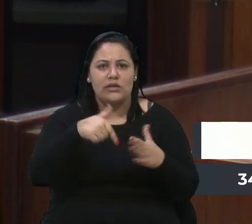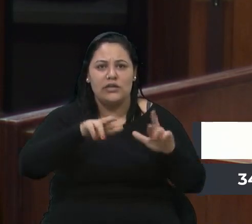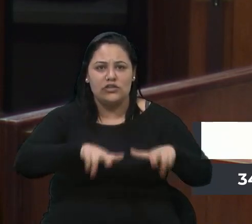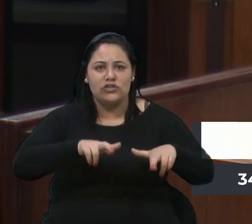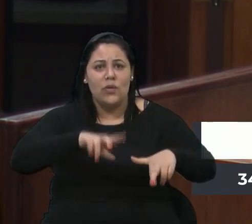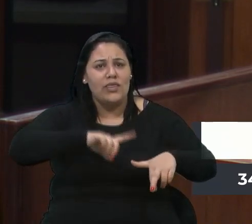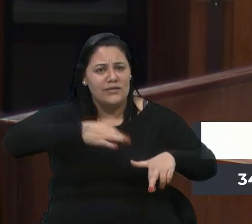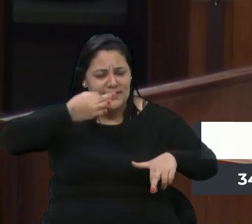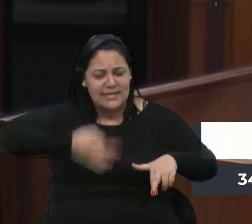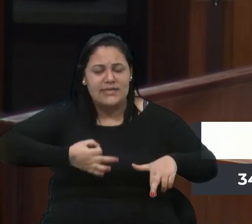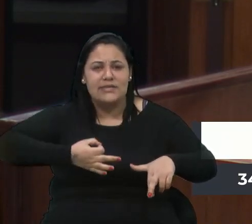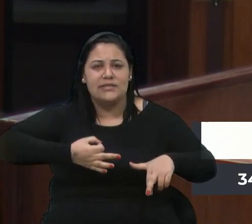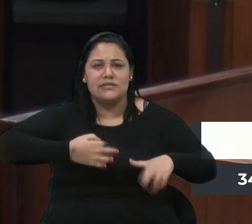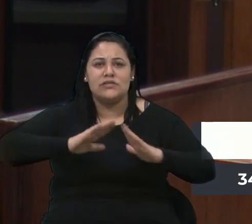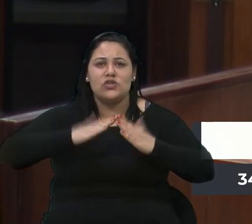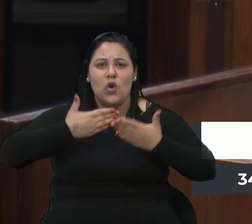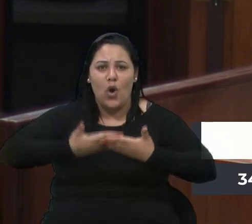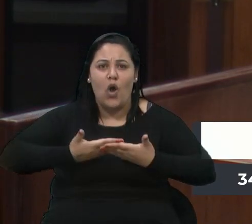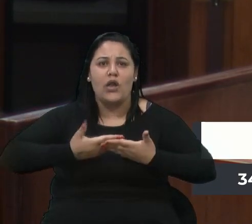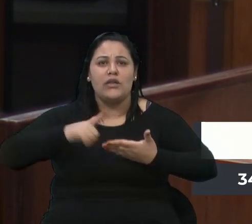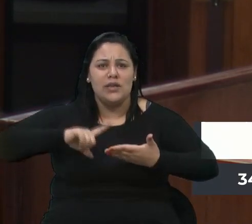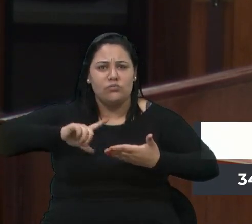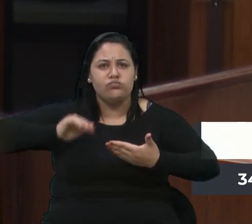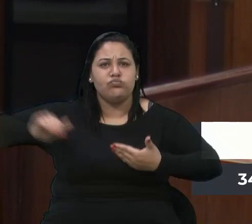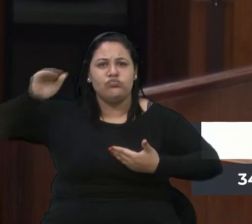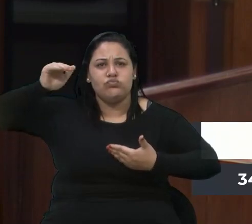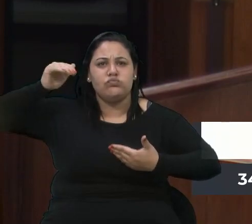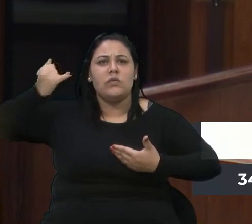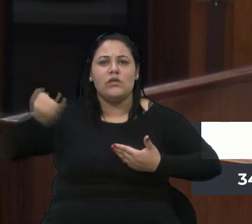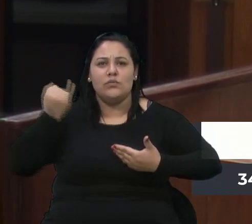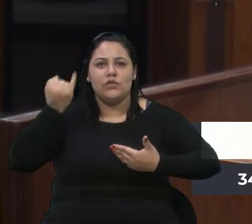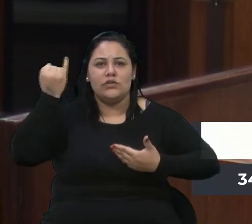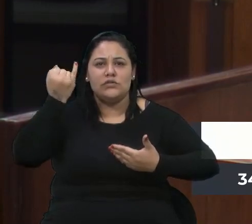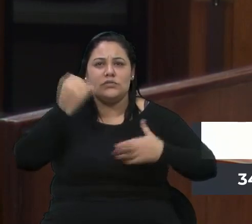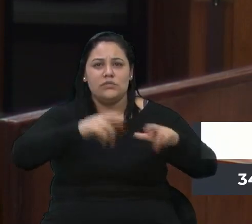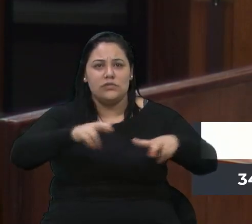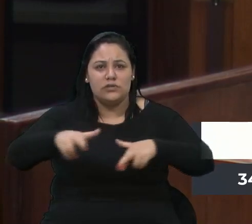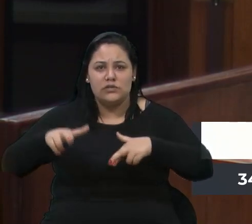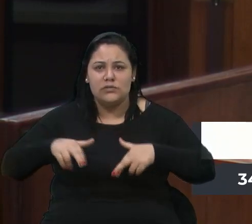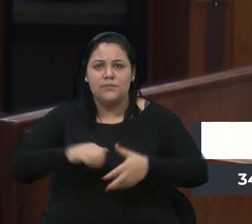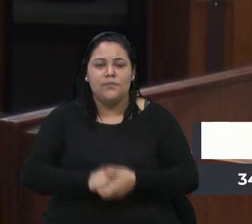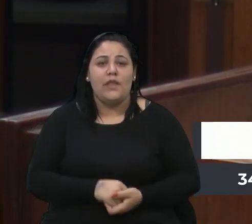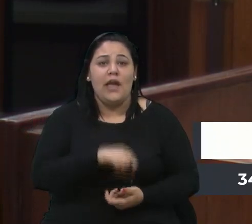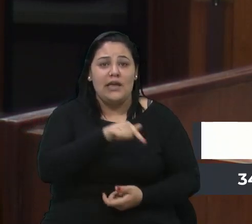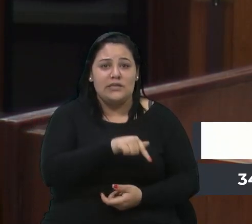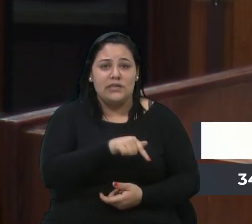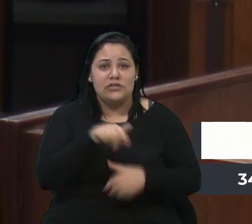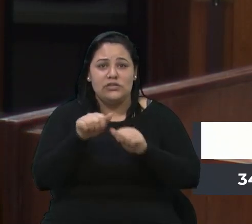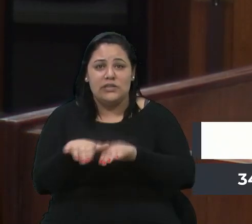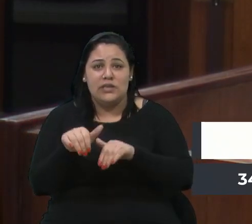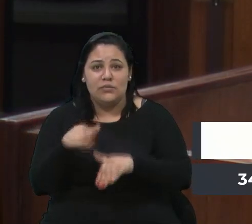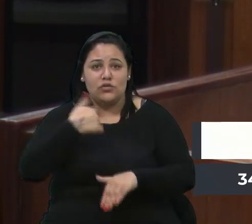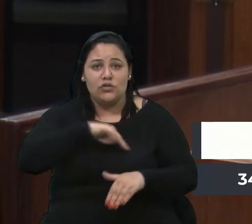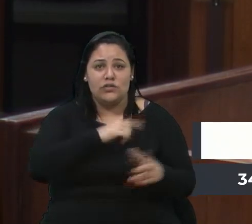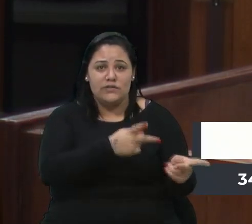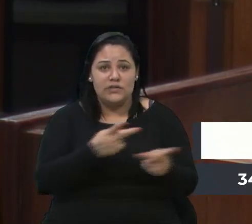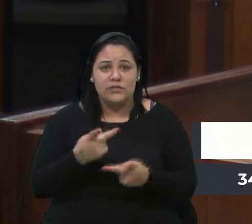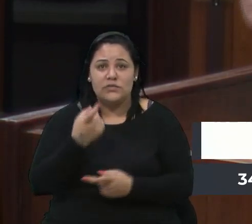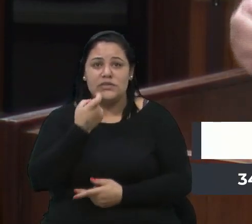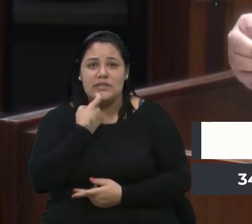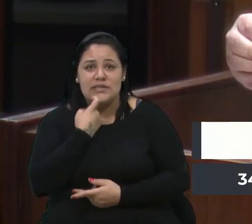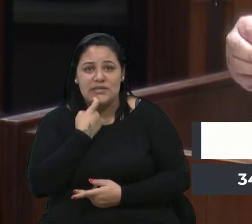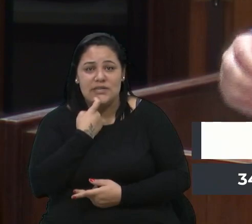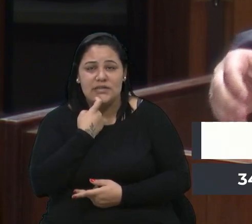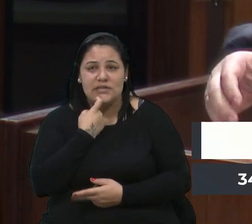que são escolas, sabe, de grande nível, importantes para aquela região. A 7 de setembro, que nós fomos visitar na sexta-feira, que é na região do